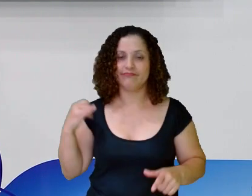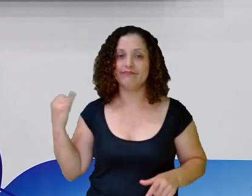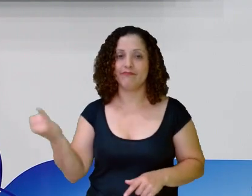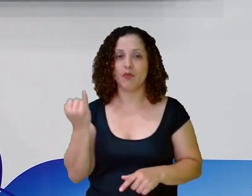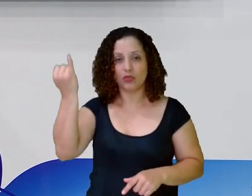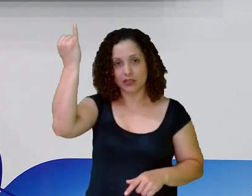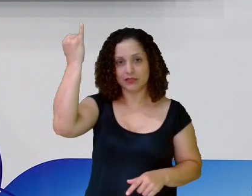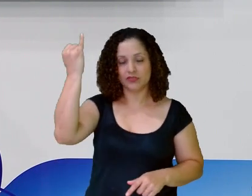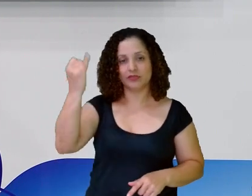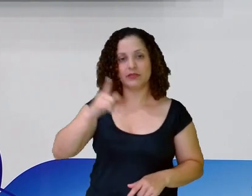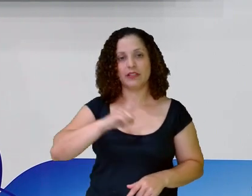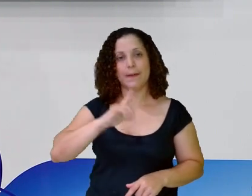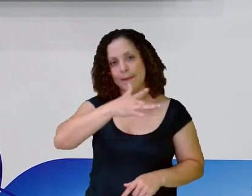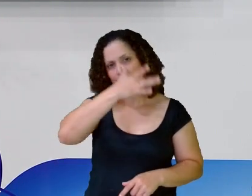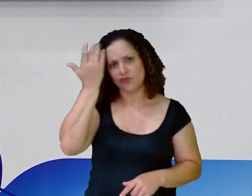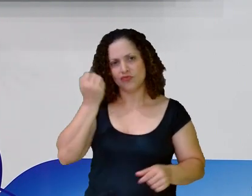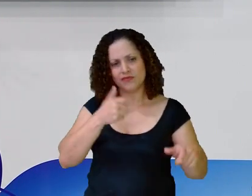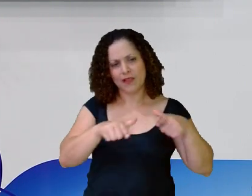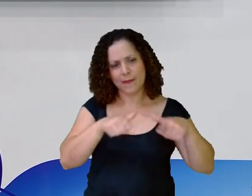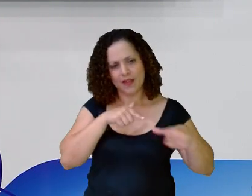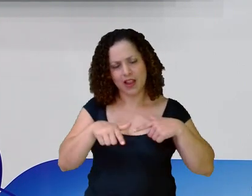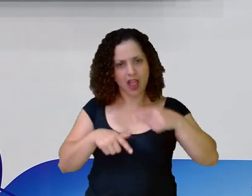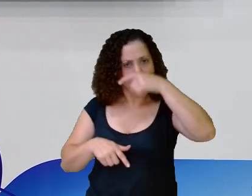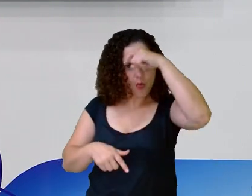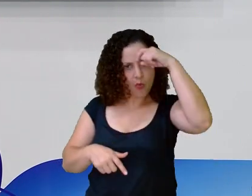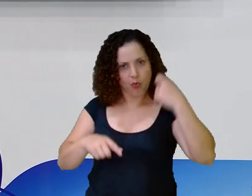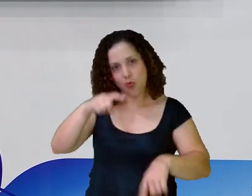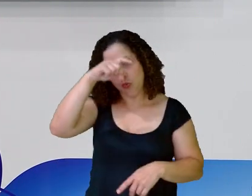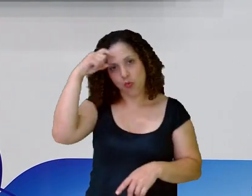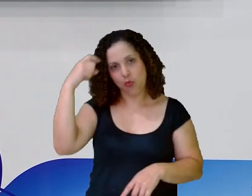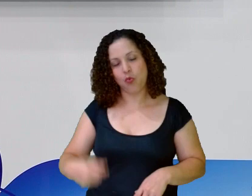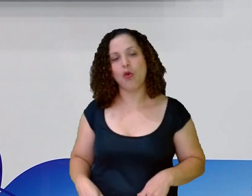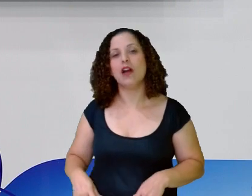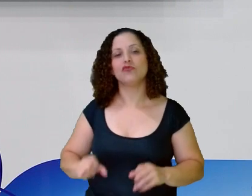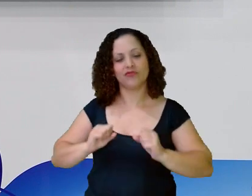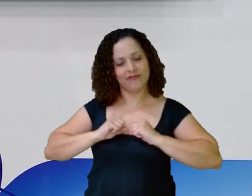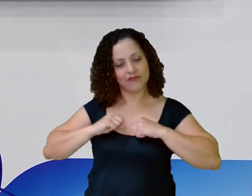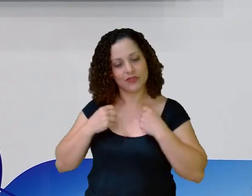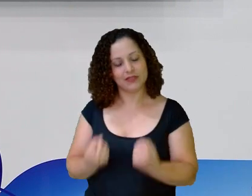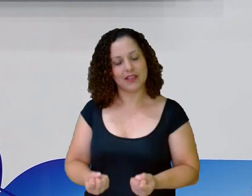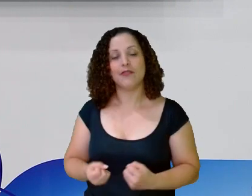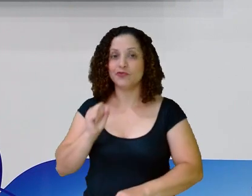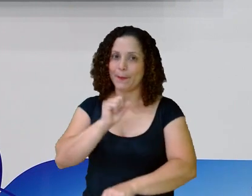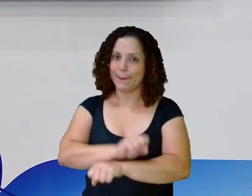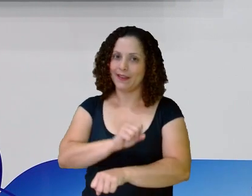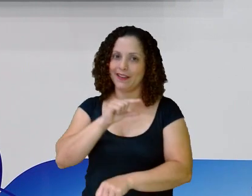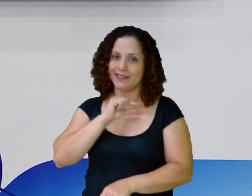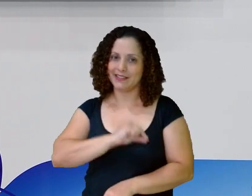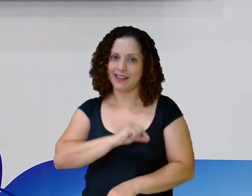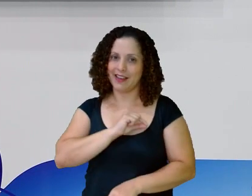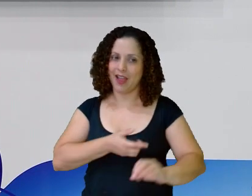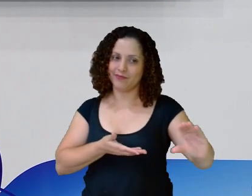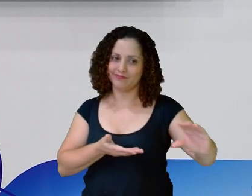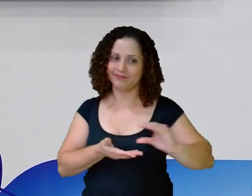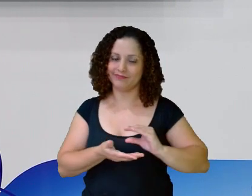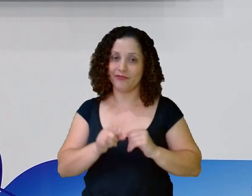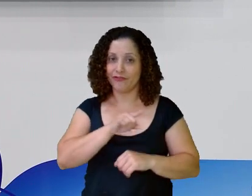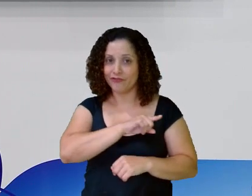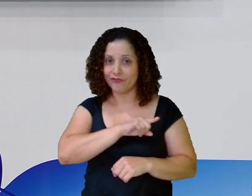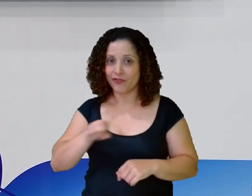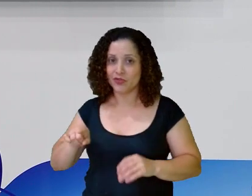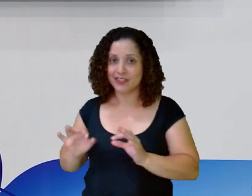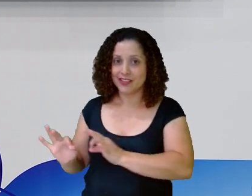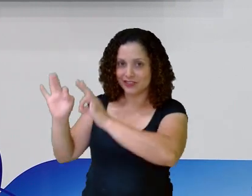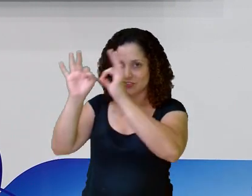tem pessoas que estão ali dedicando o seu tempo para receber um determinado salário. Você está aqui acompanhando essa aula,